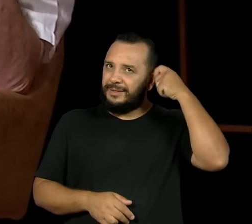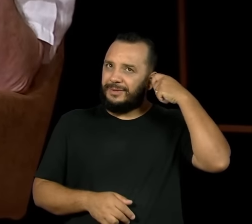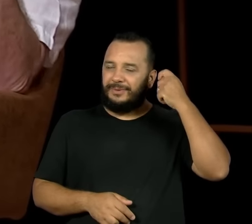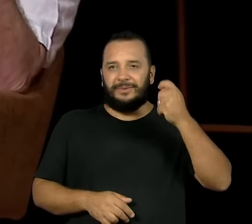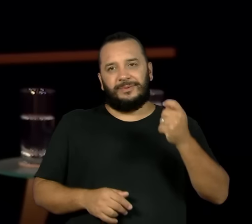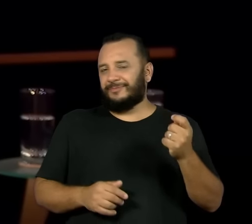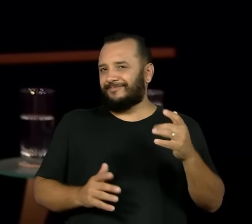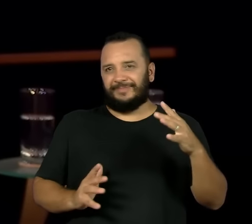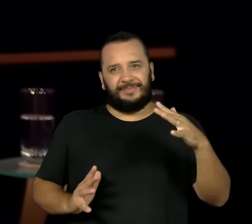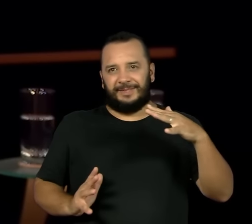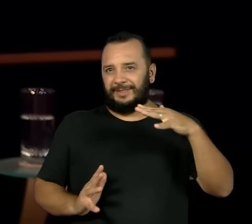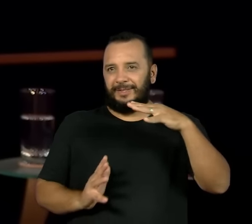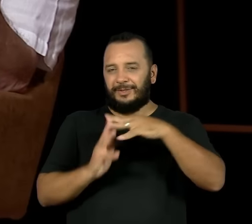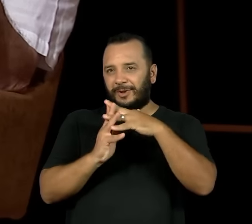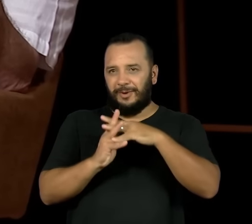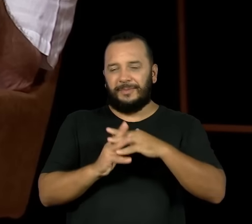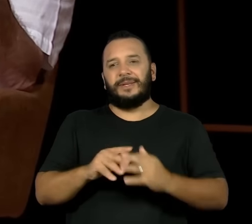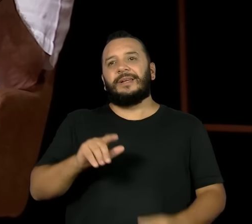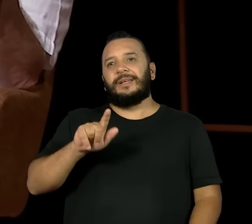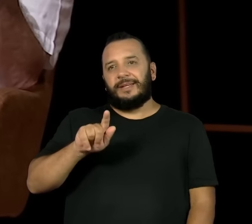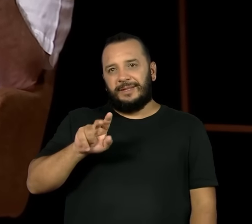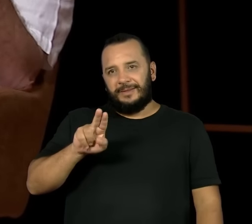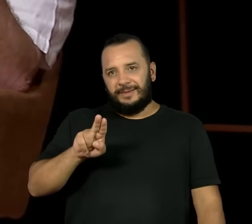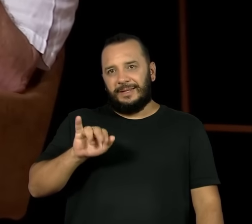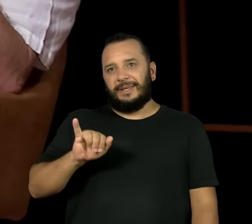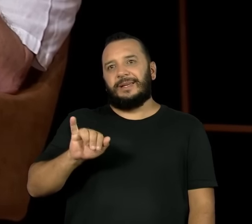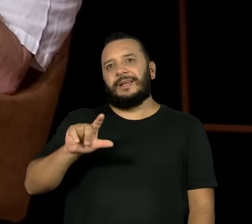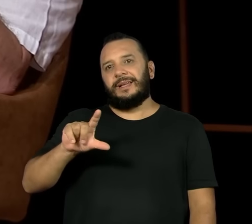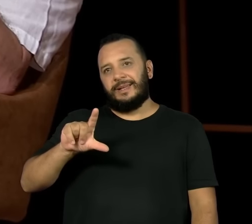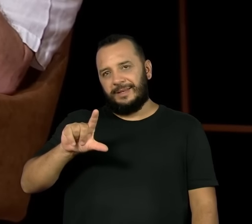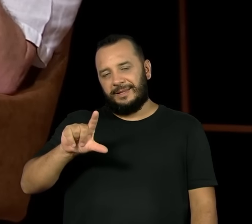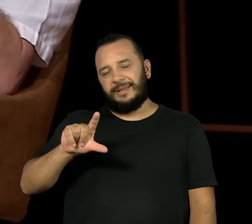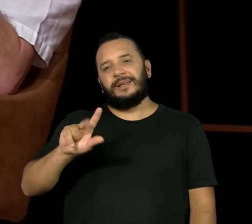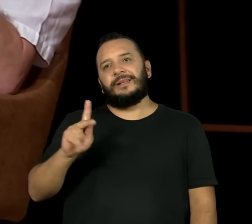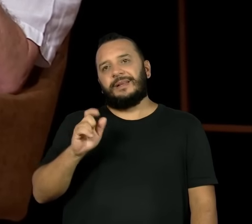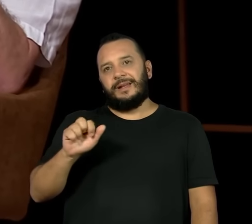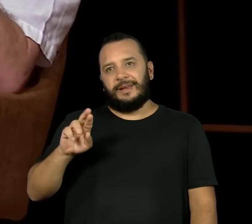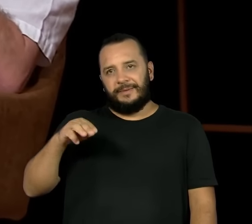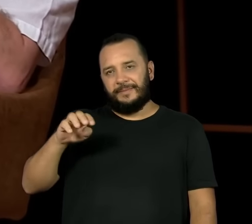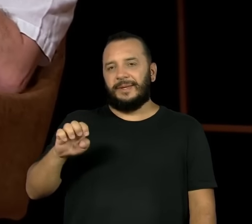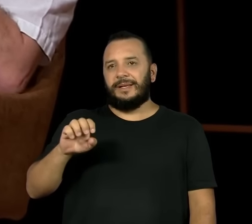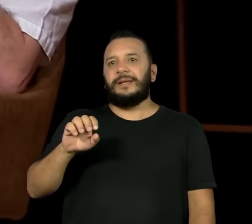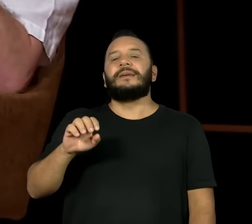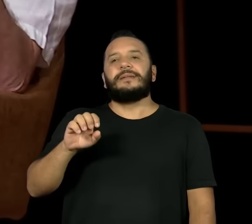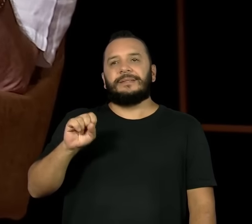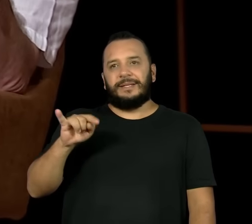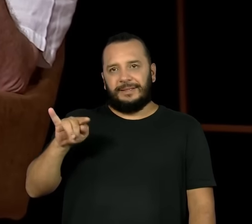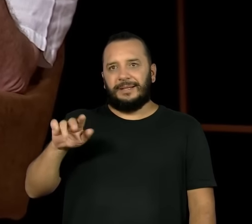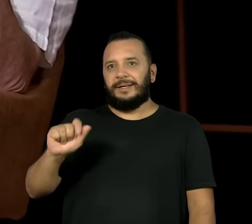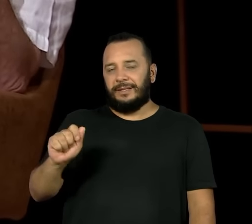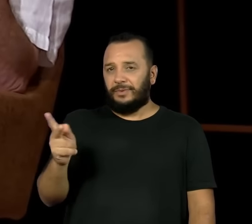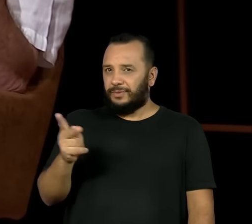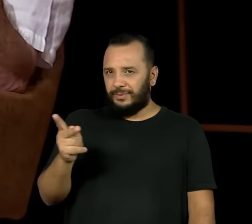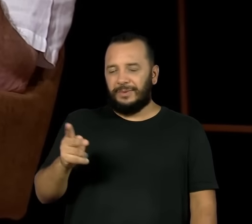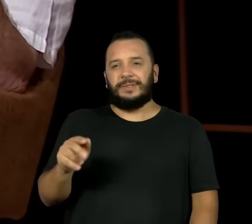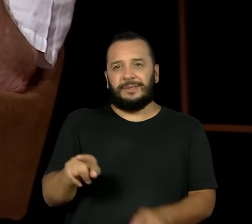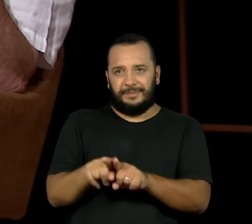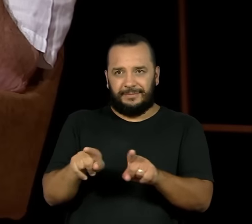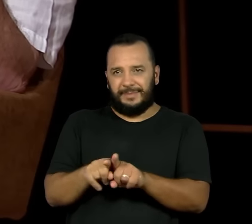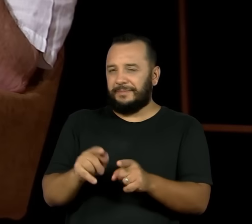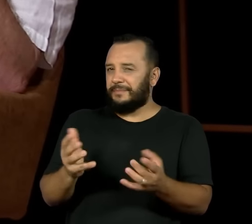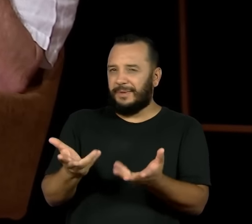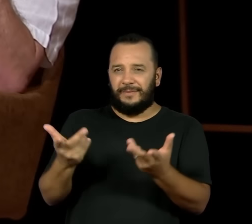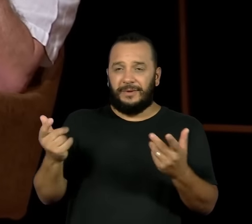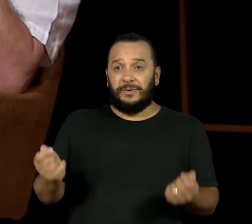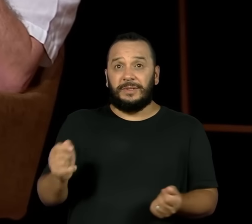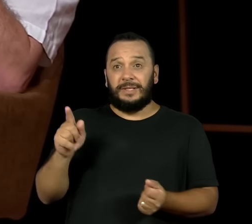Espetacular e o Guilherme Santana também e os dois t processos completamente diferentes e era minha primeira